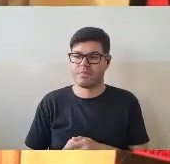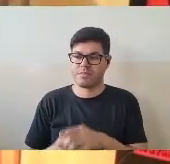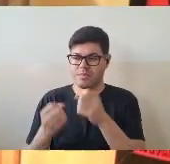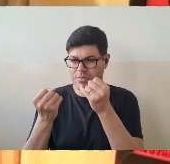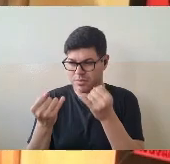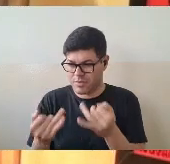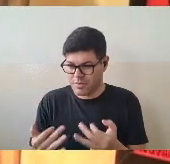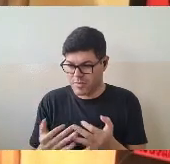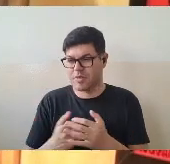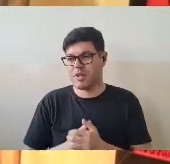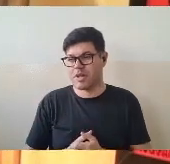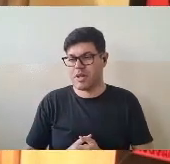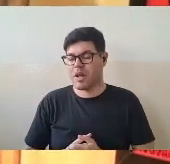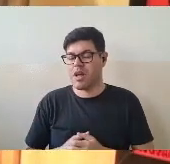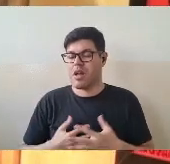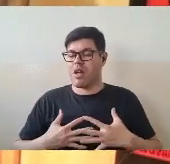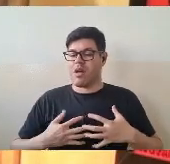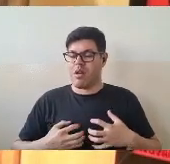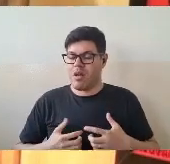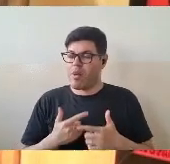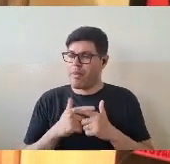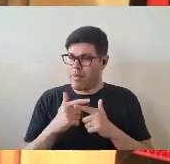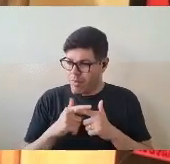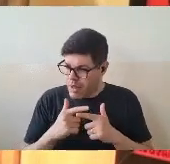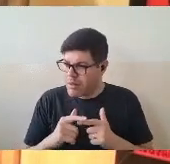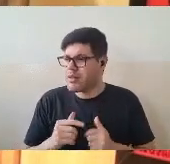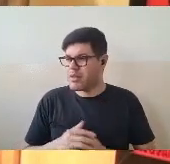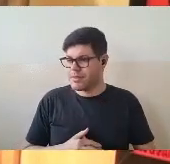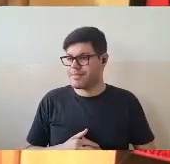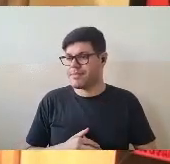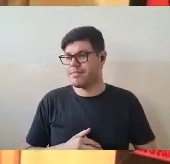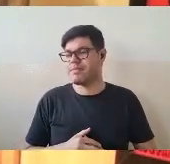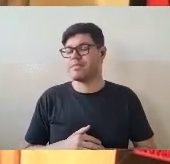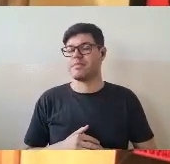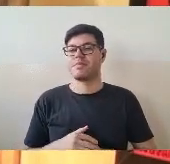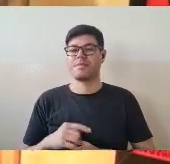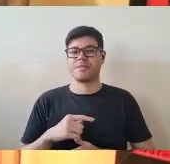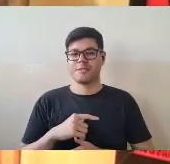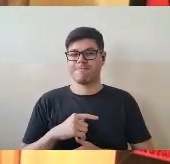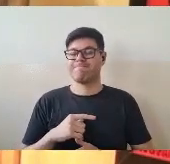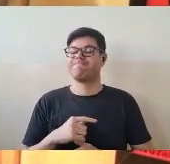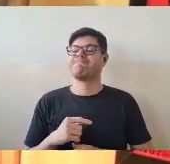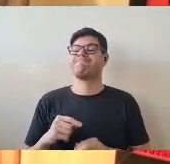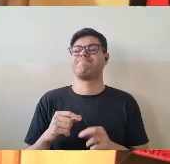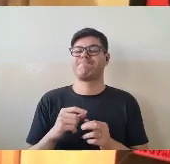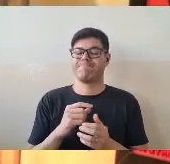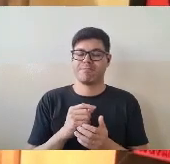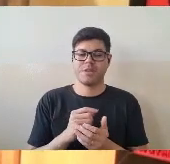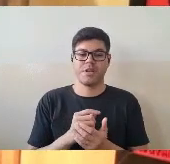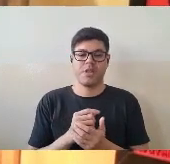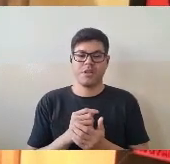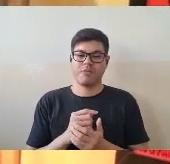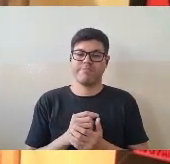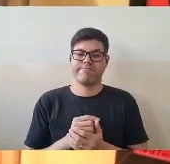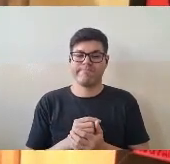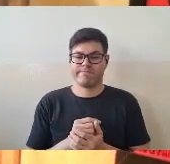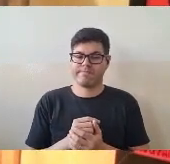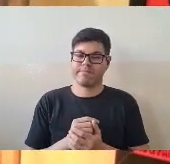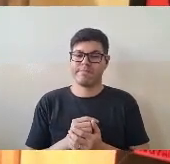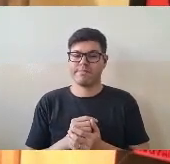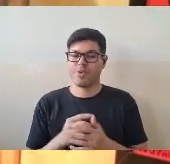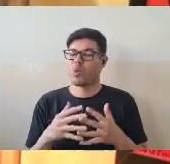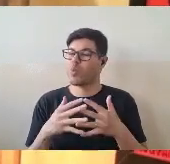também que são os casos complicados, e se avançar principalmente. Não tem as vacinas P18, P19, P20,